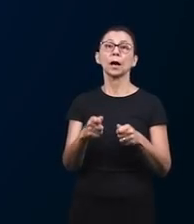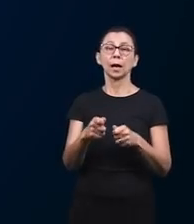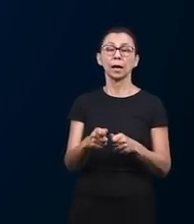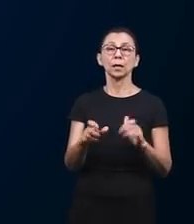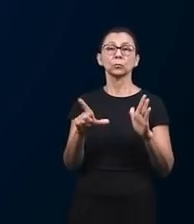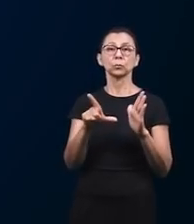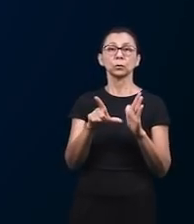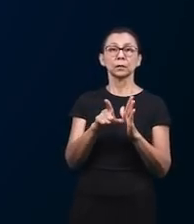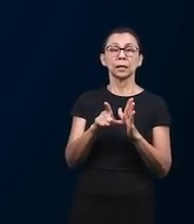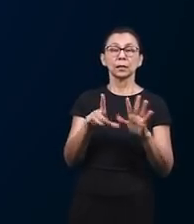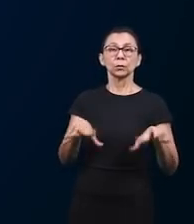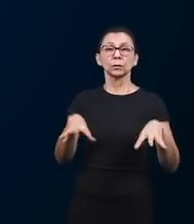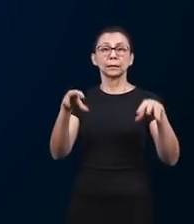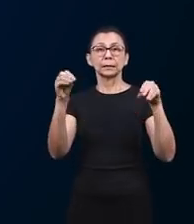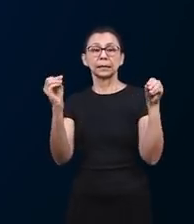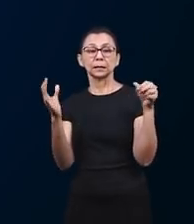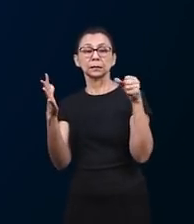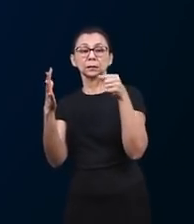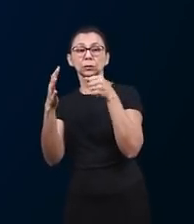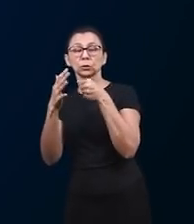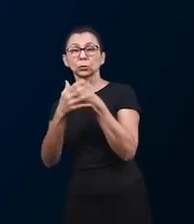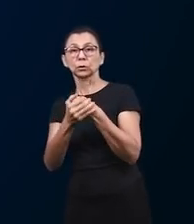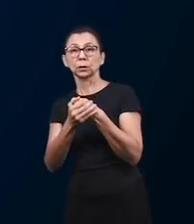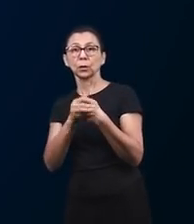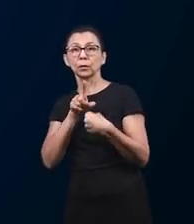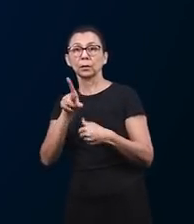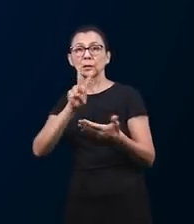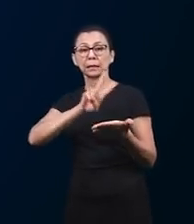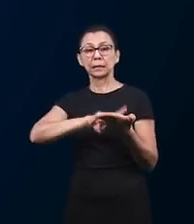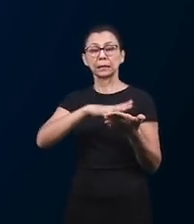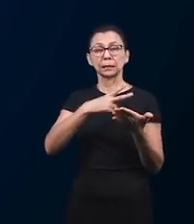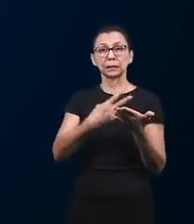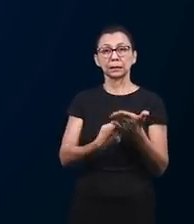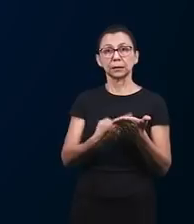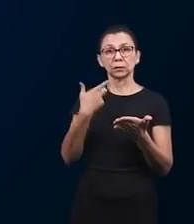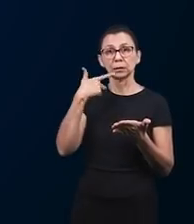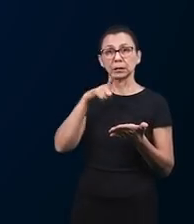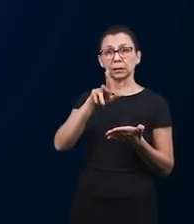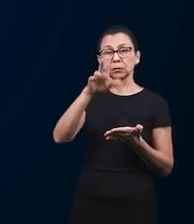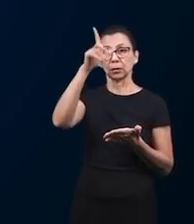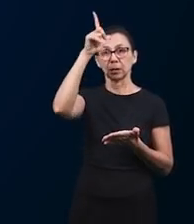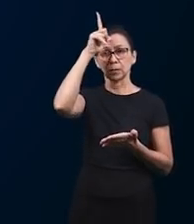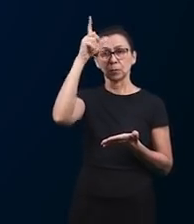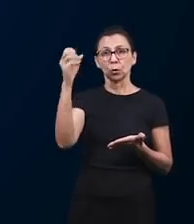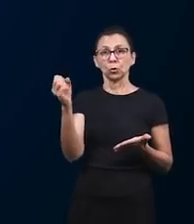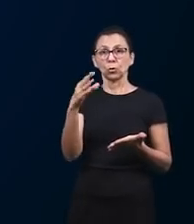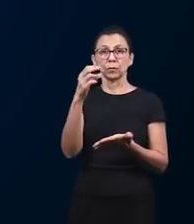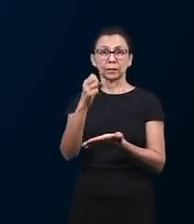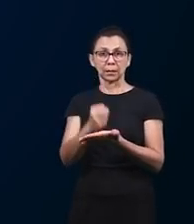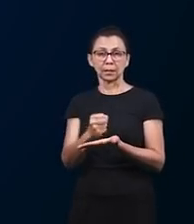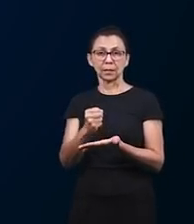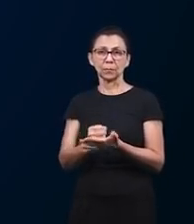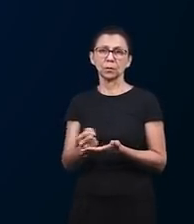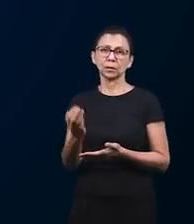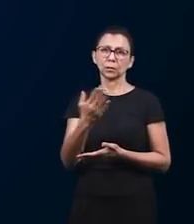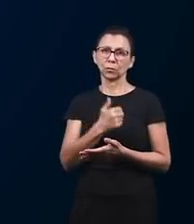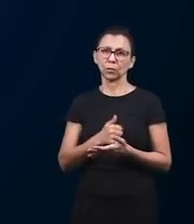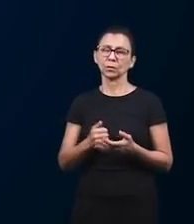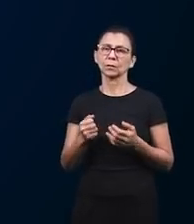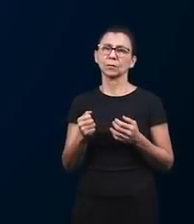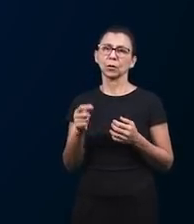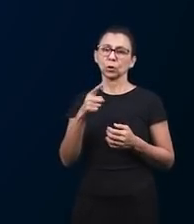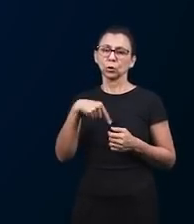se refugiasse em um castelo e ali ele traduziu para o alemão o Novo Testamento, tornando assim